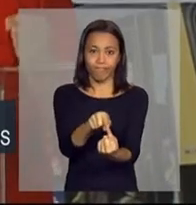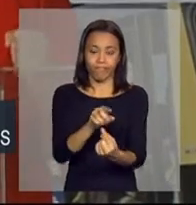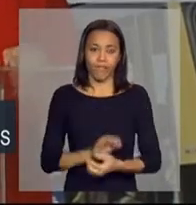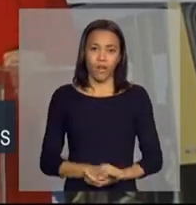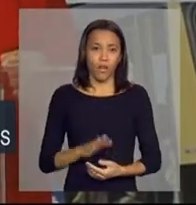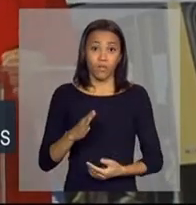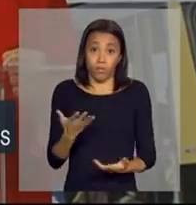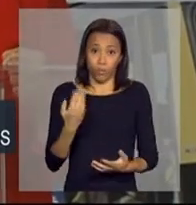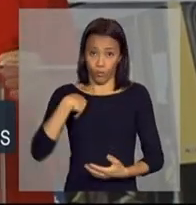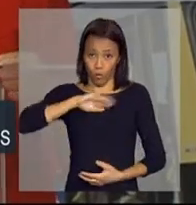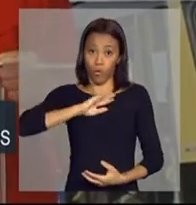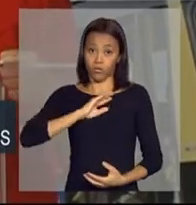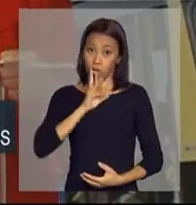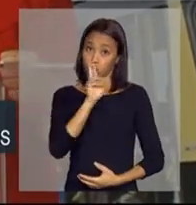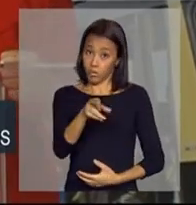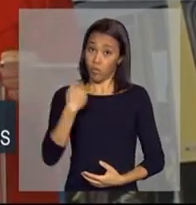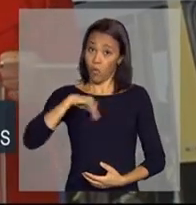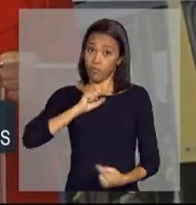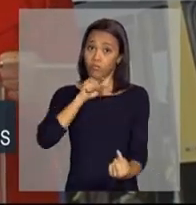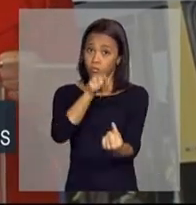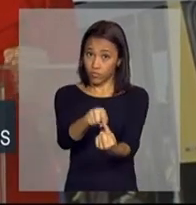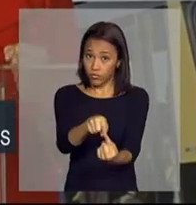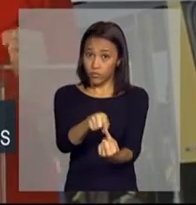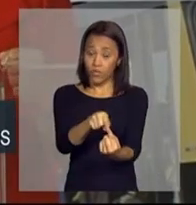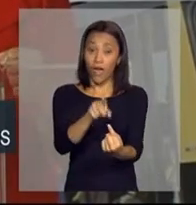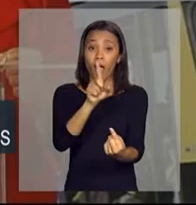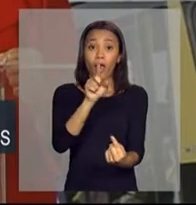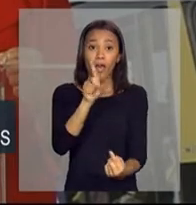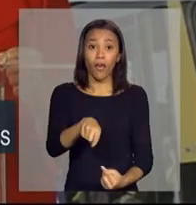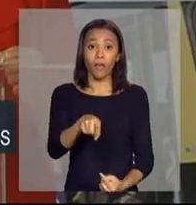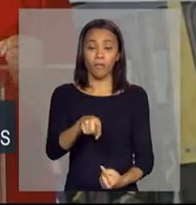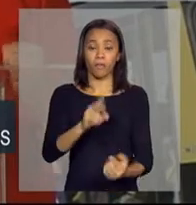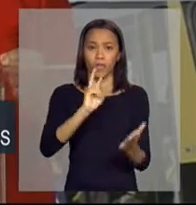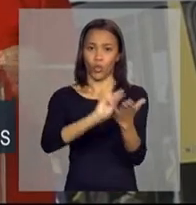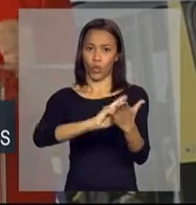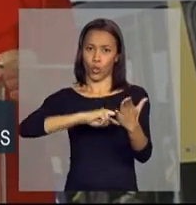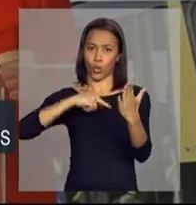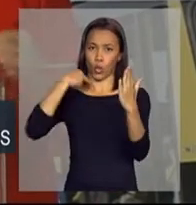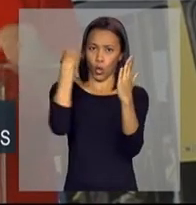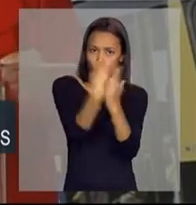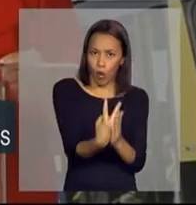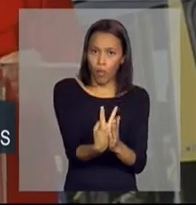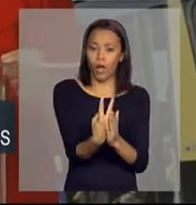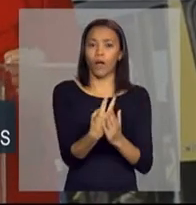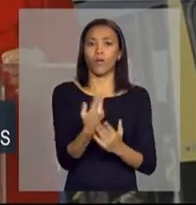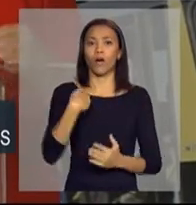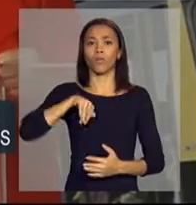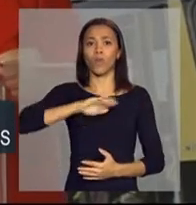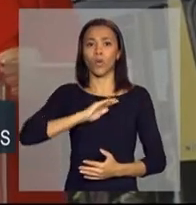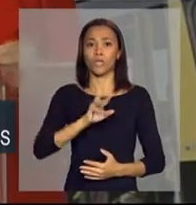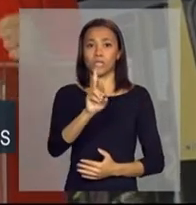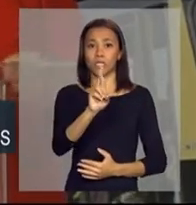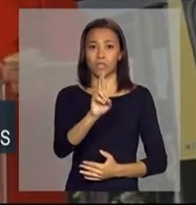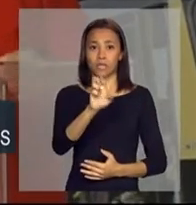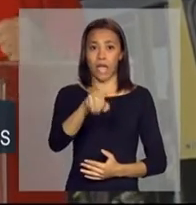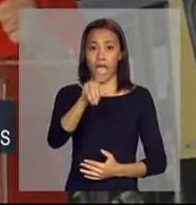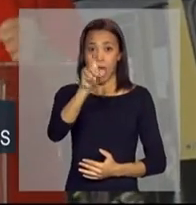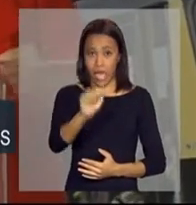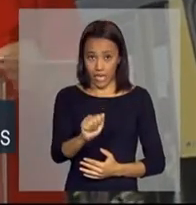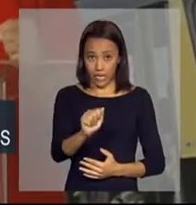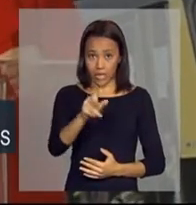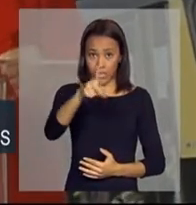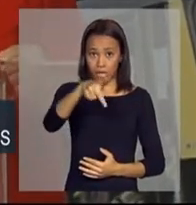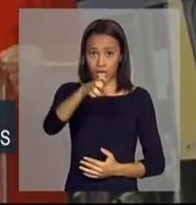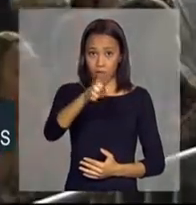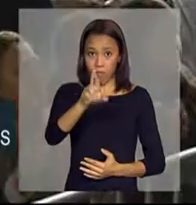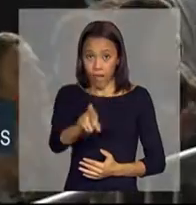O nosso objetivo é dobrar a nossa renda per capita. É esse o objetivo